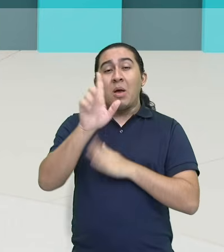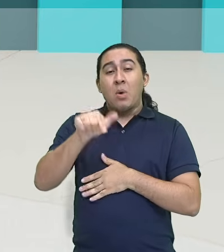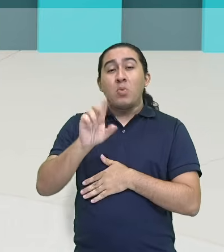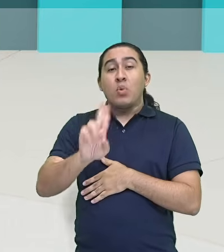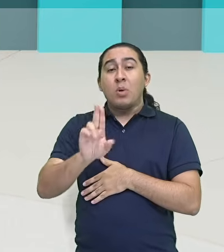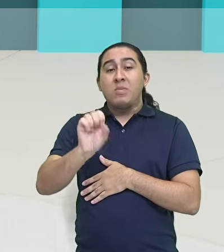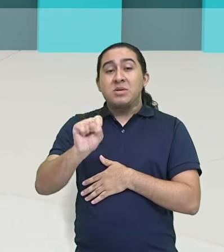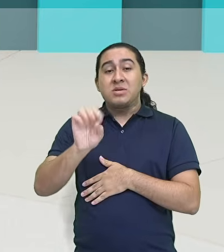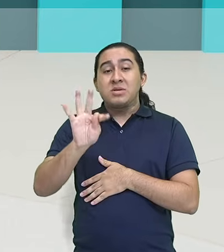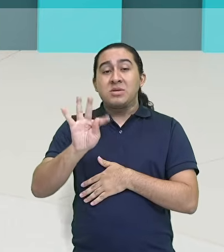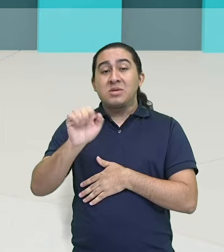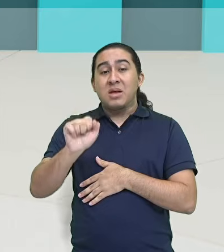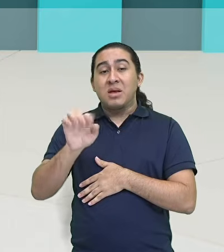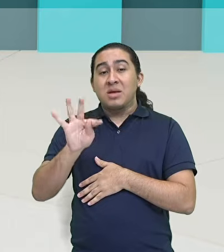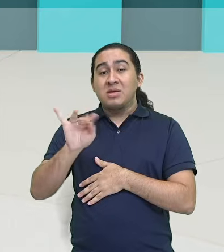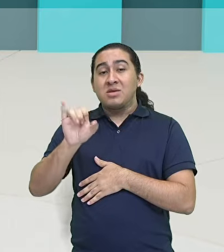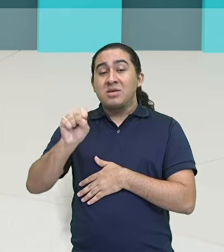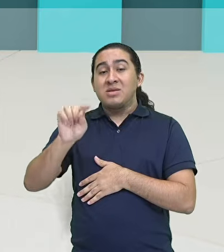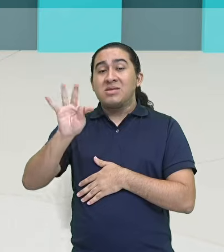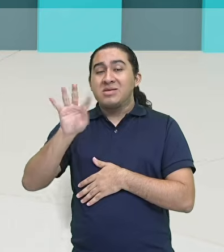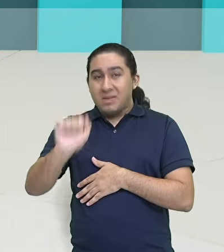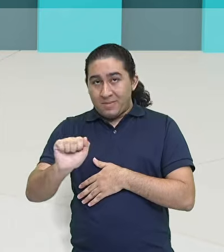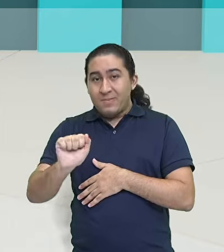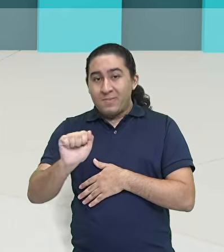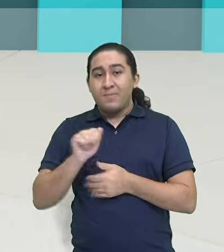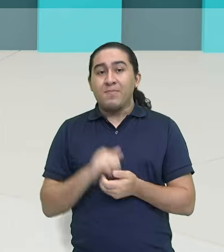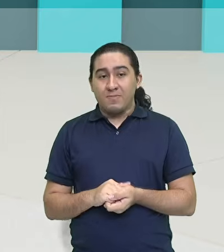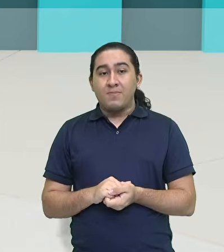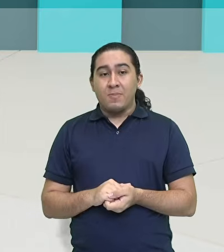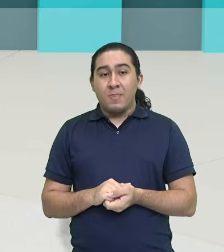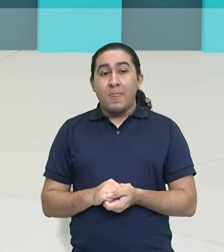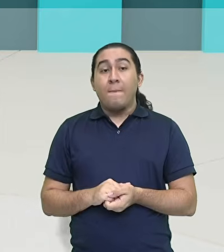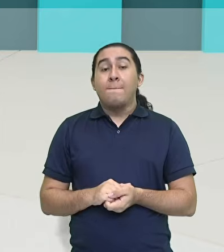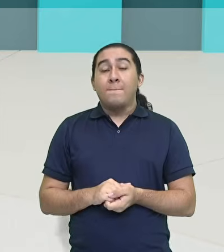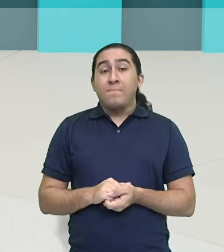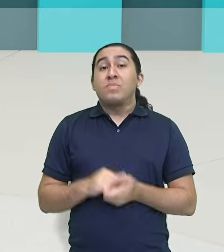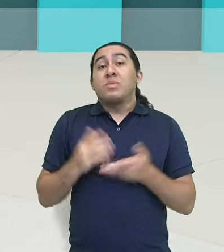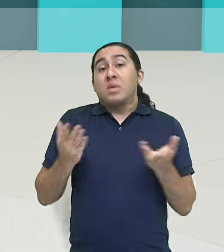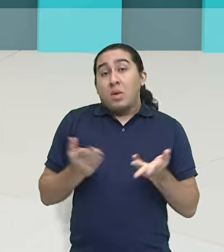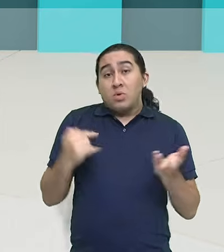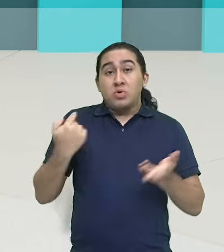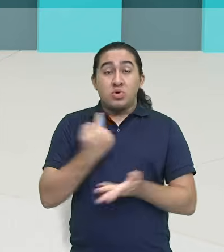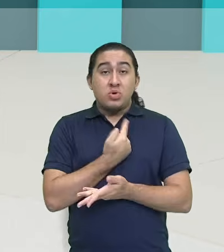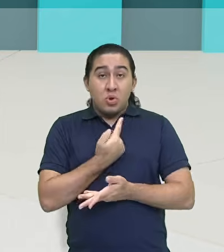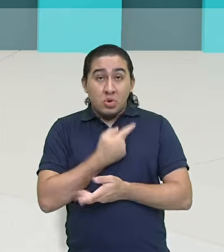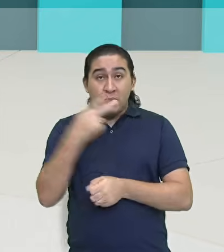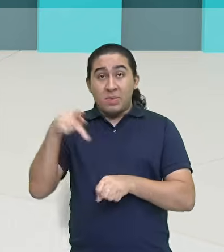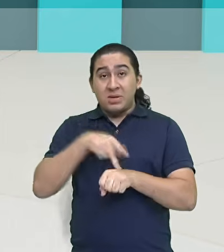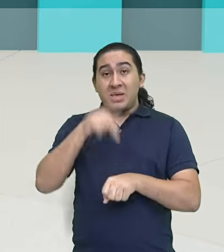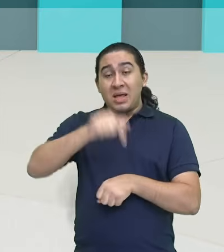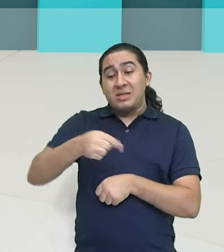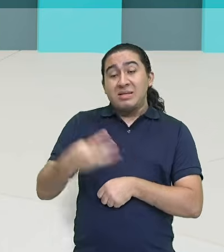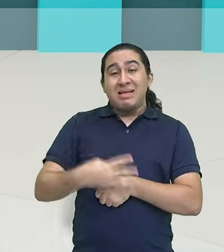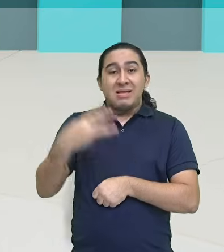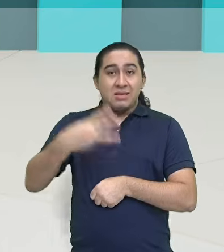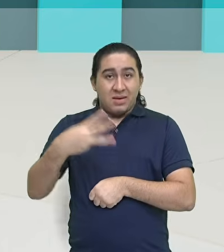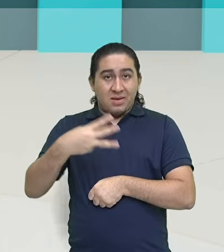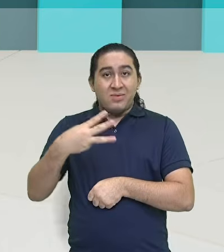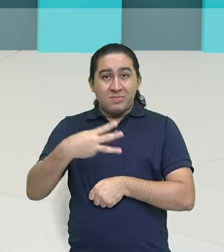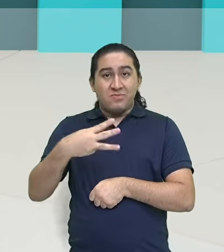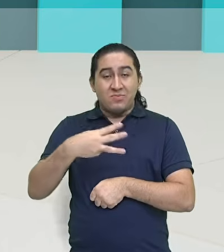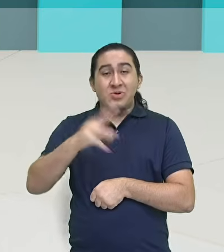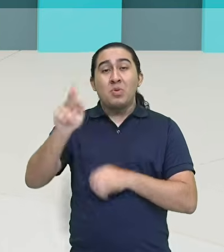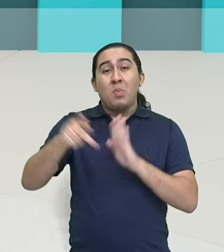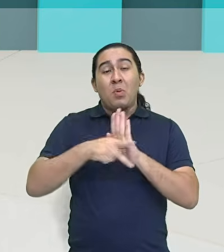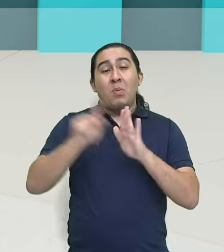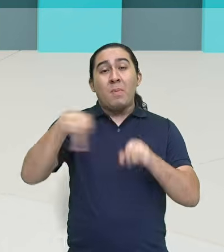olha o nome, Statista, é isso mesmo. Atualmente, nosso território aparece em terceiro lugar do ranking de